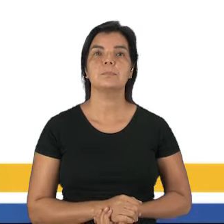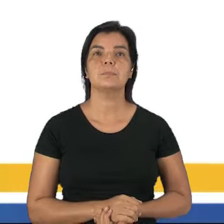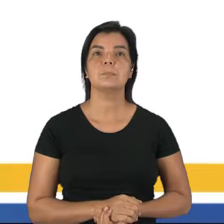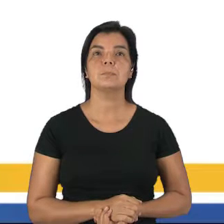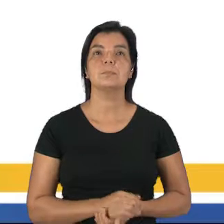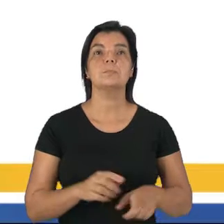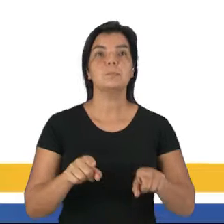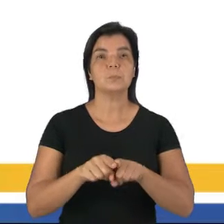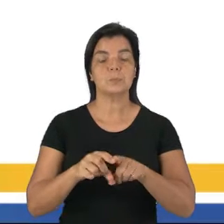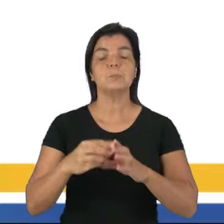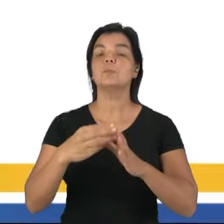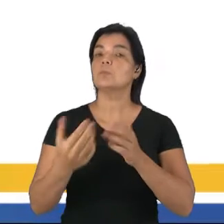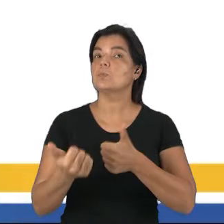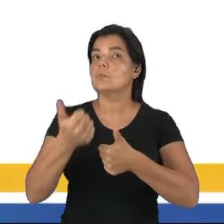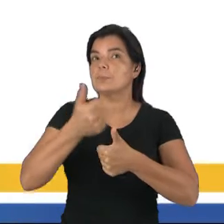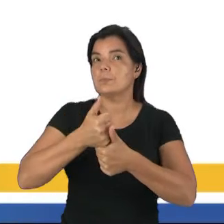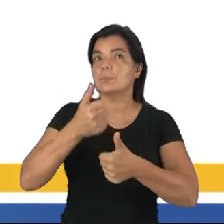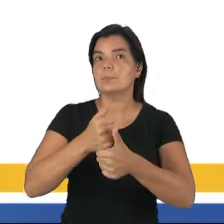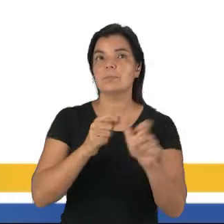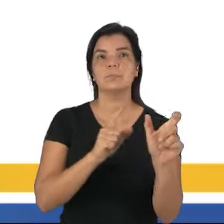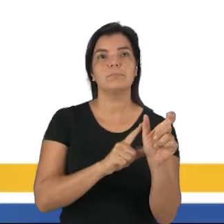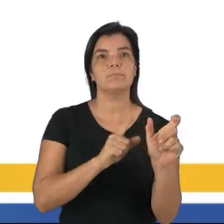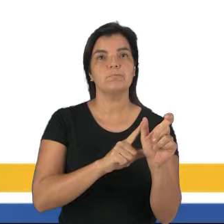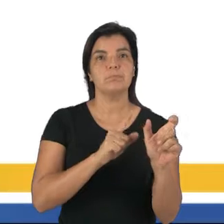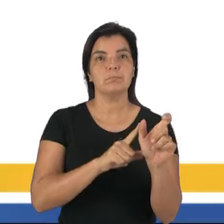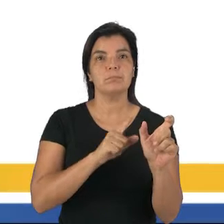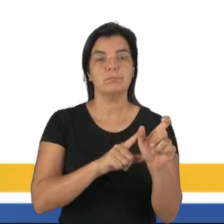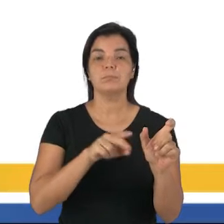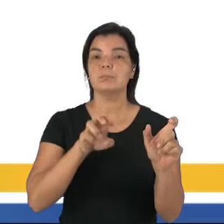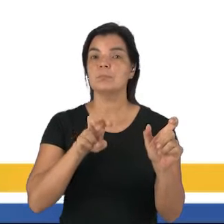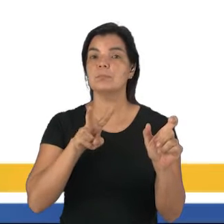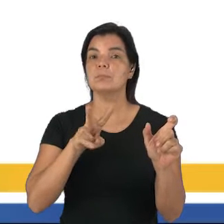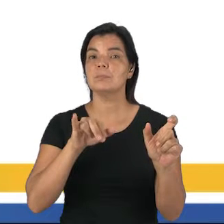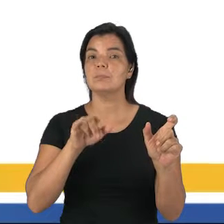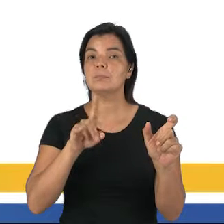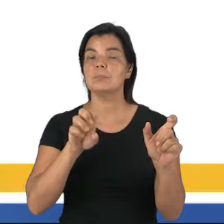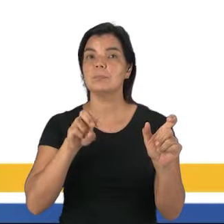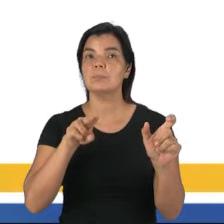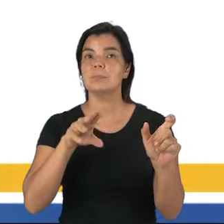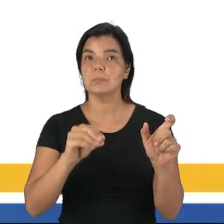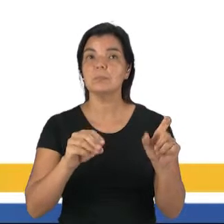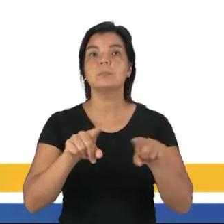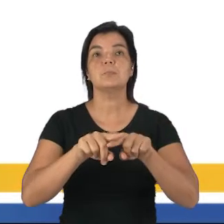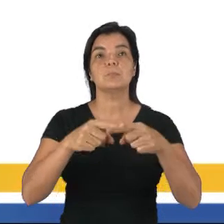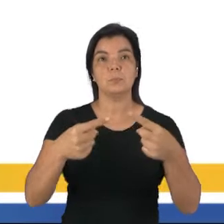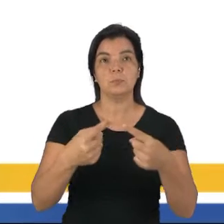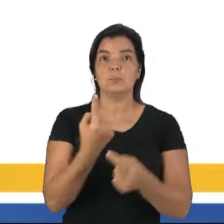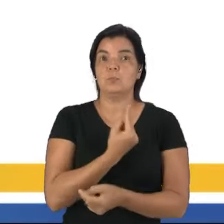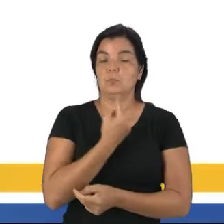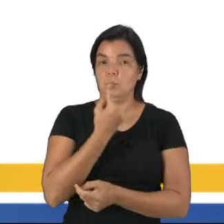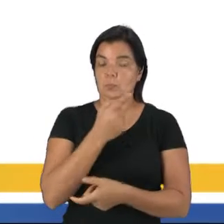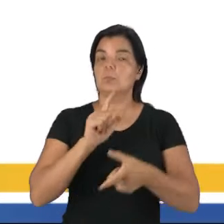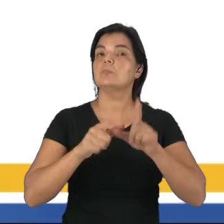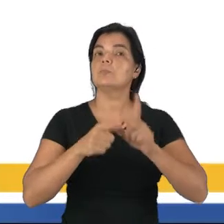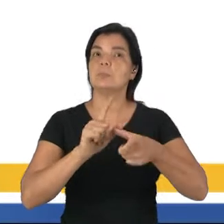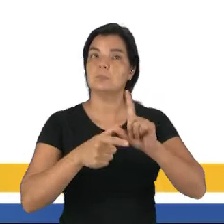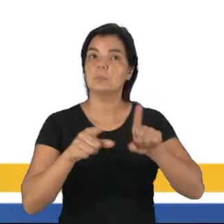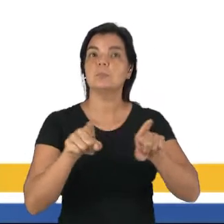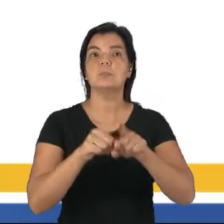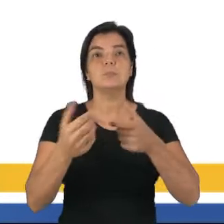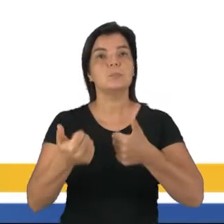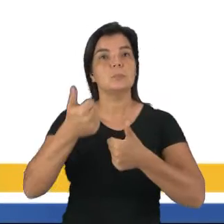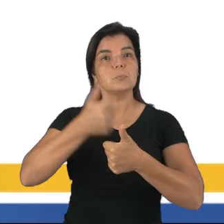No método da substituição, a palavra-chave é evidência, né? Pois isolamos uma das incógnitas